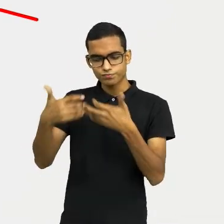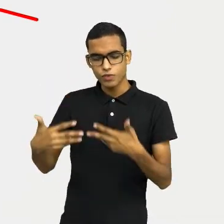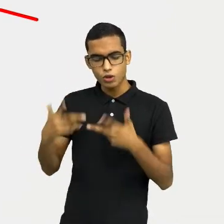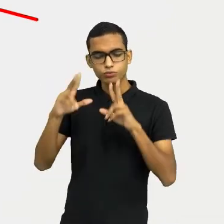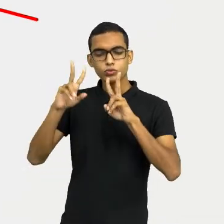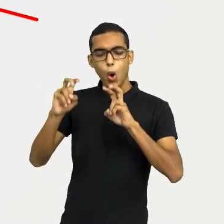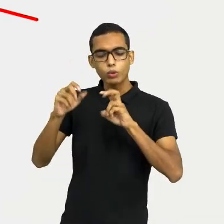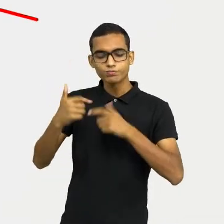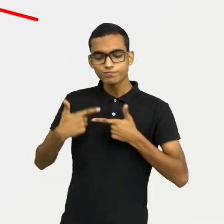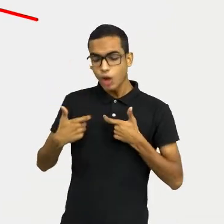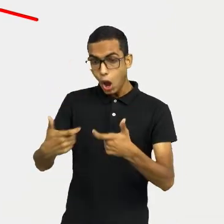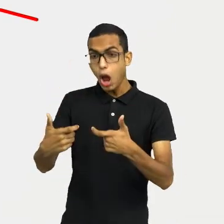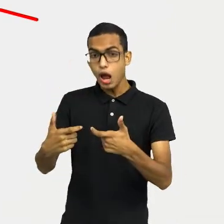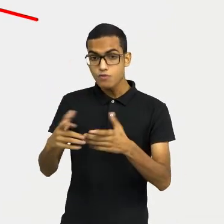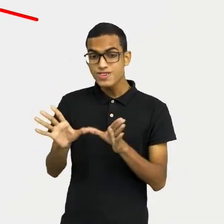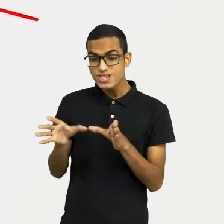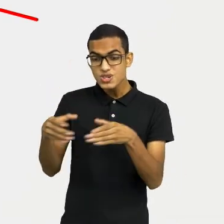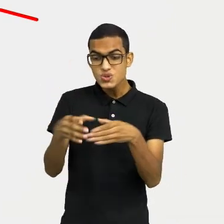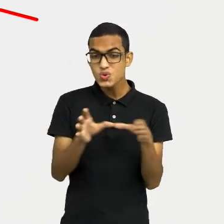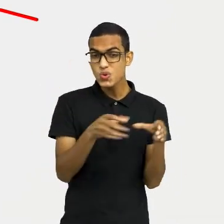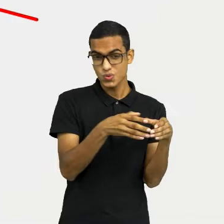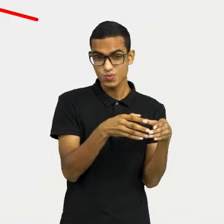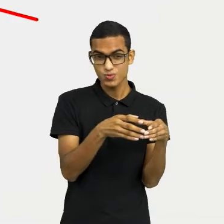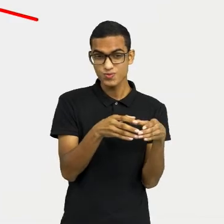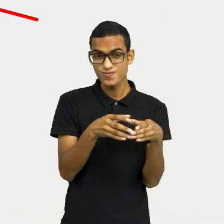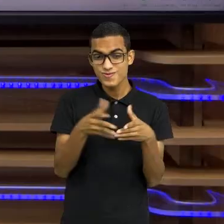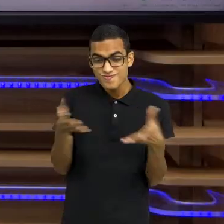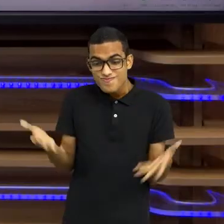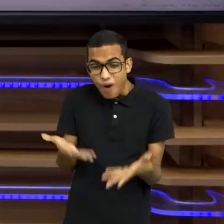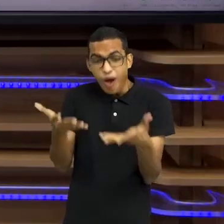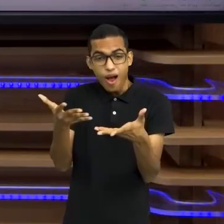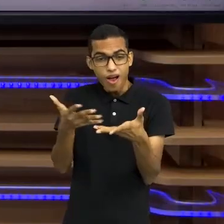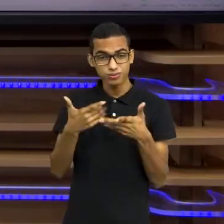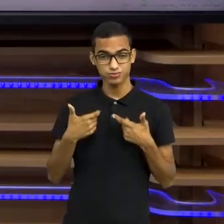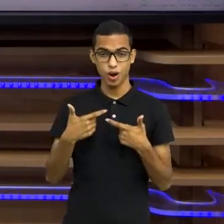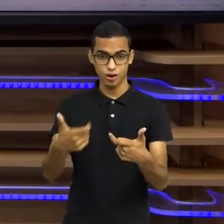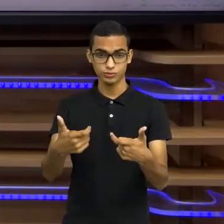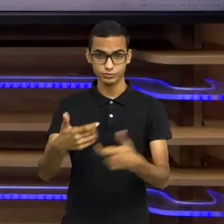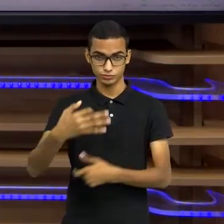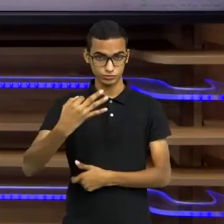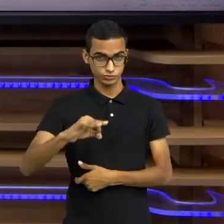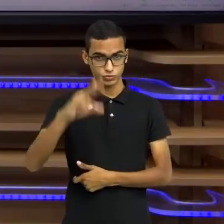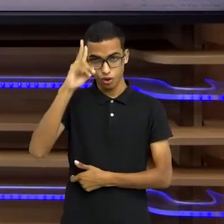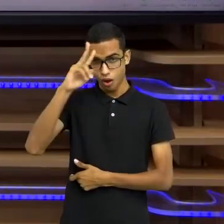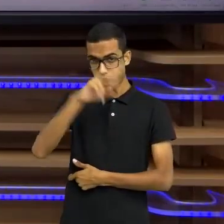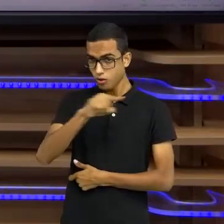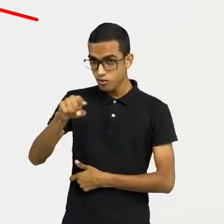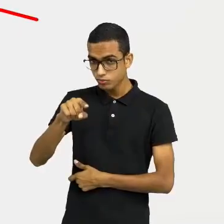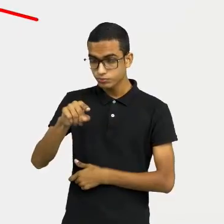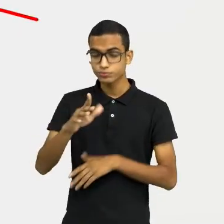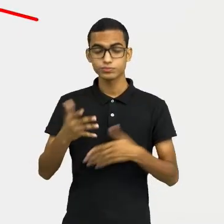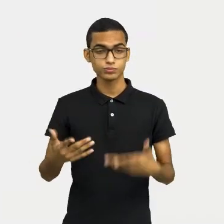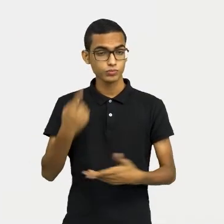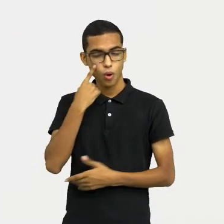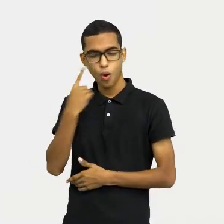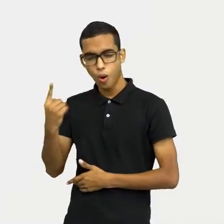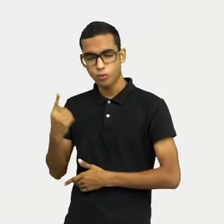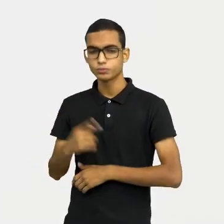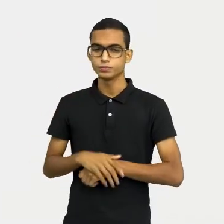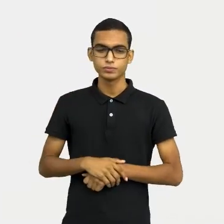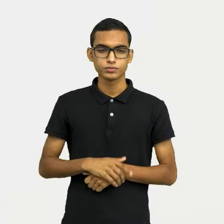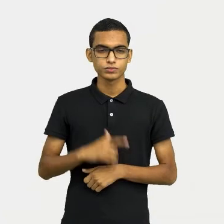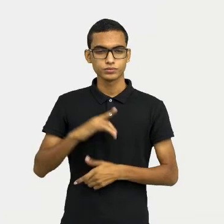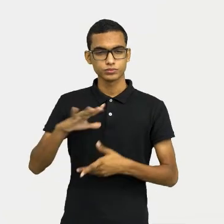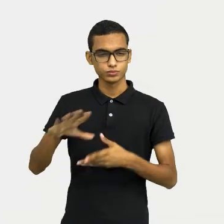vou falar de grupos que vão causar esses conflitos, certo? Então, lembram disso? Então, olha só, trouxe para vocês aqui